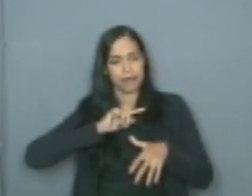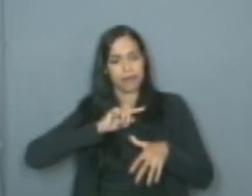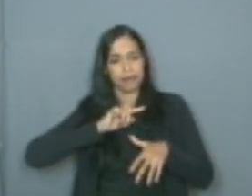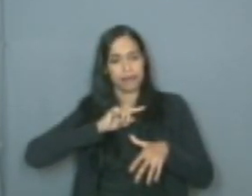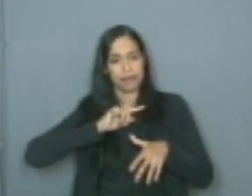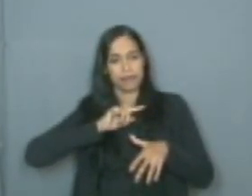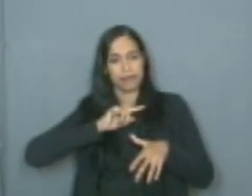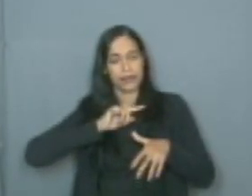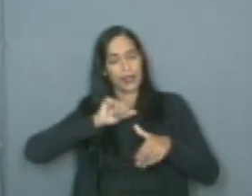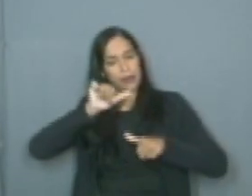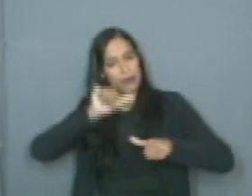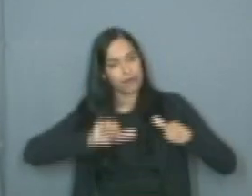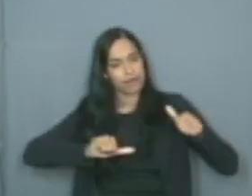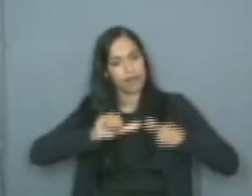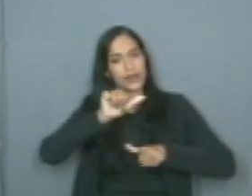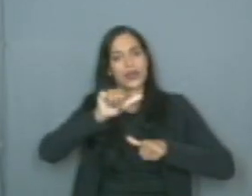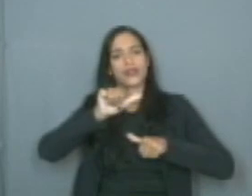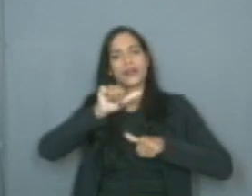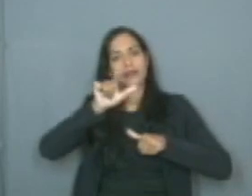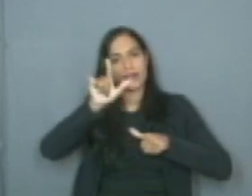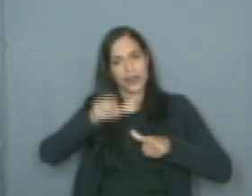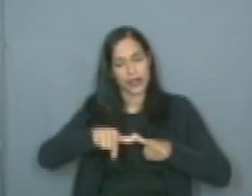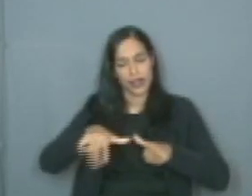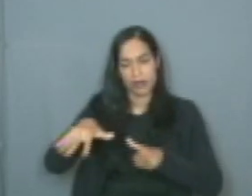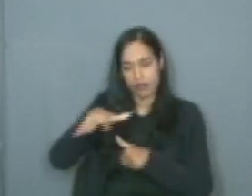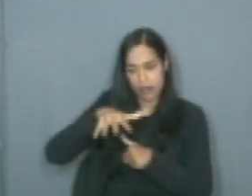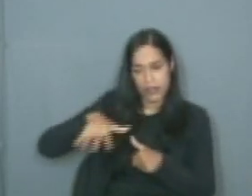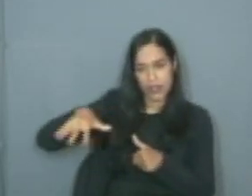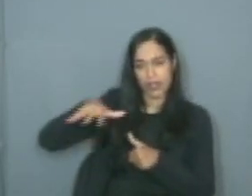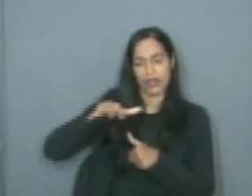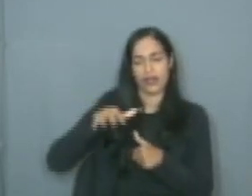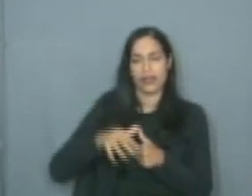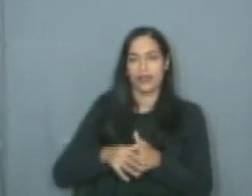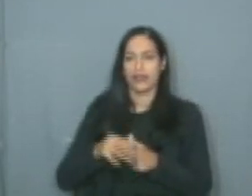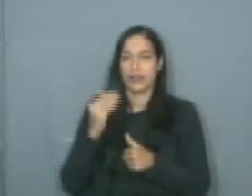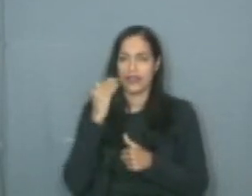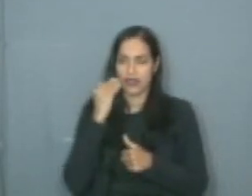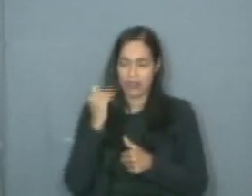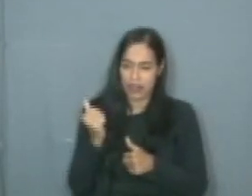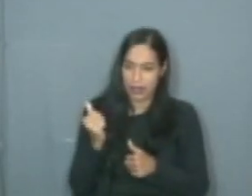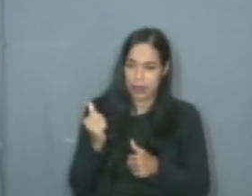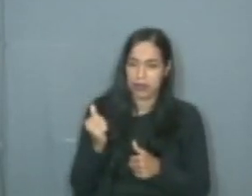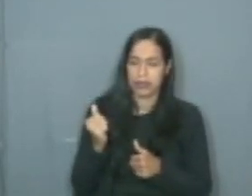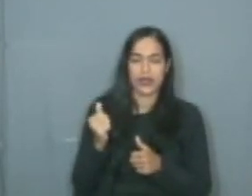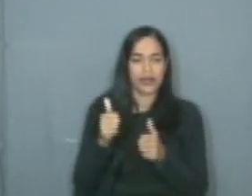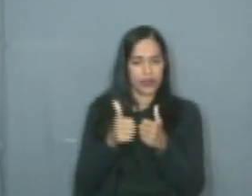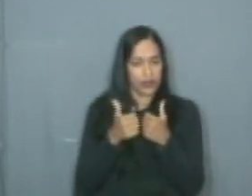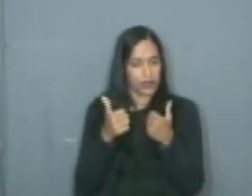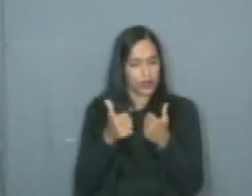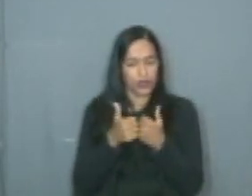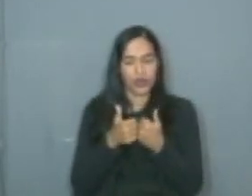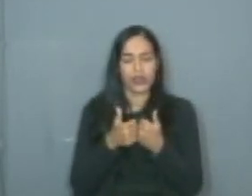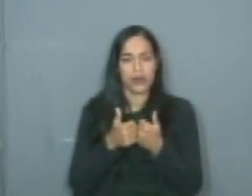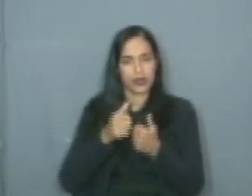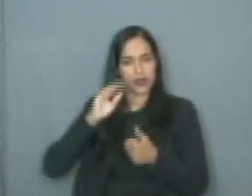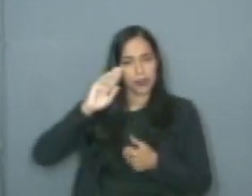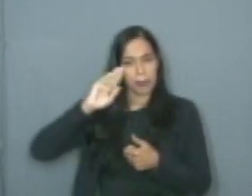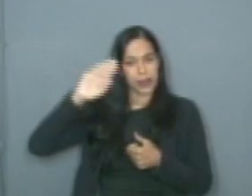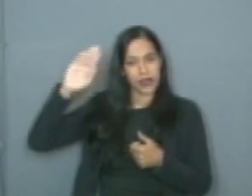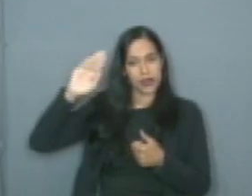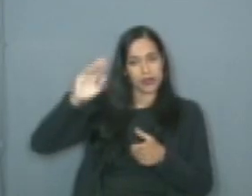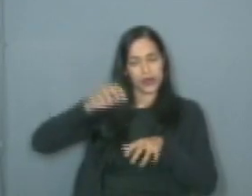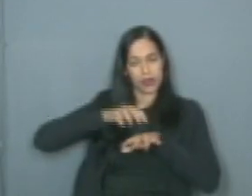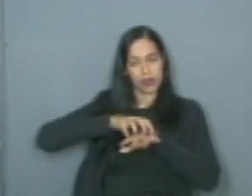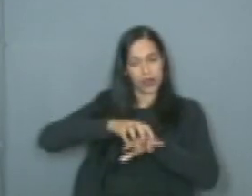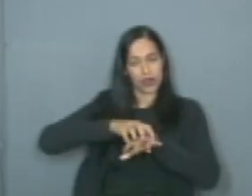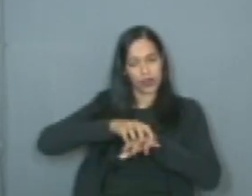que seja modificado realmente para elas, porque a gente sabe que nem todos os ônibus são, principalmente do